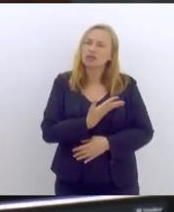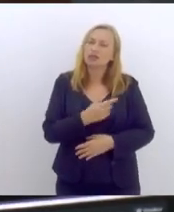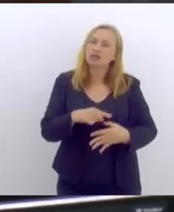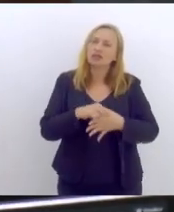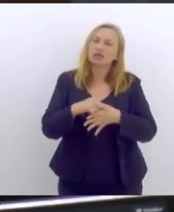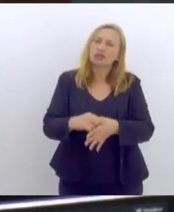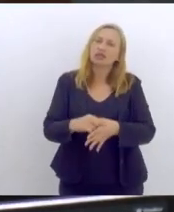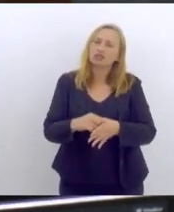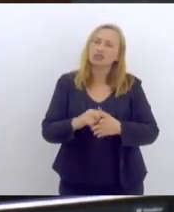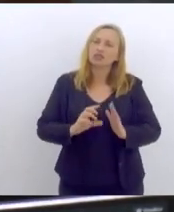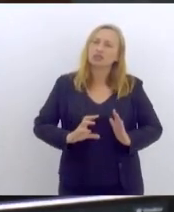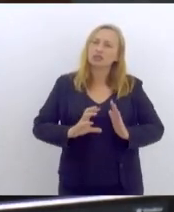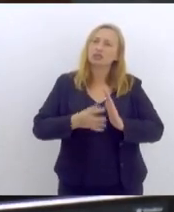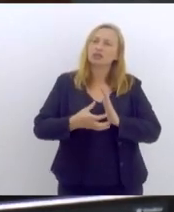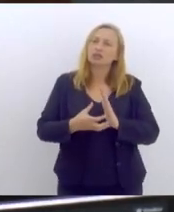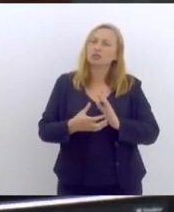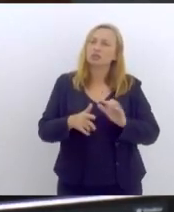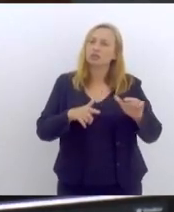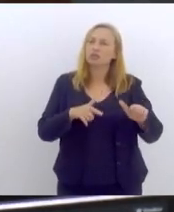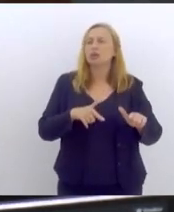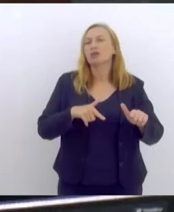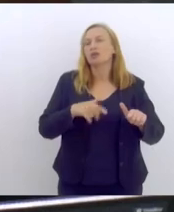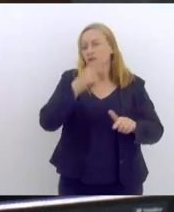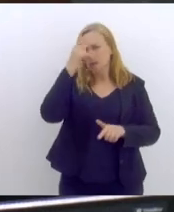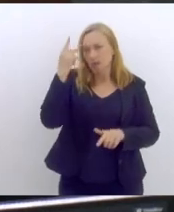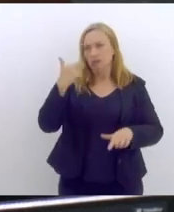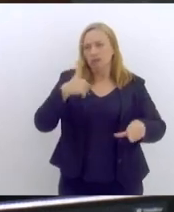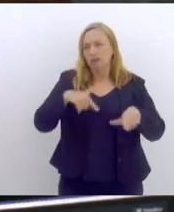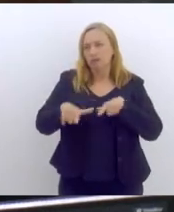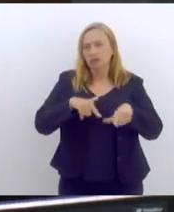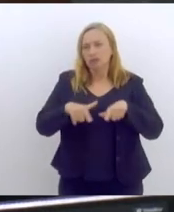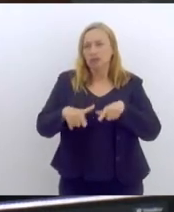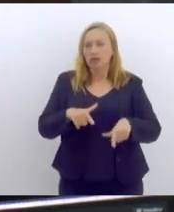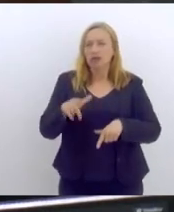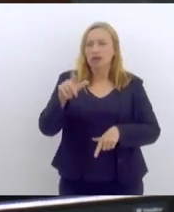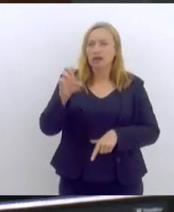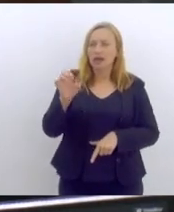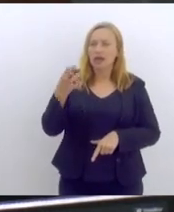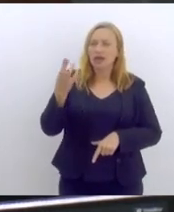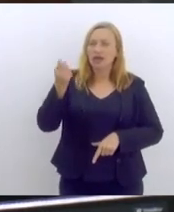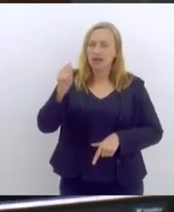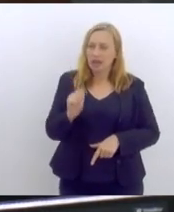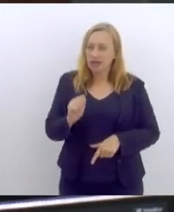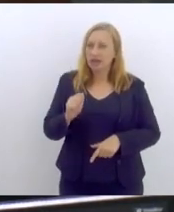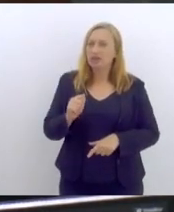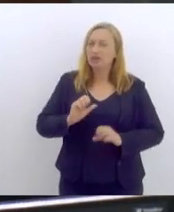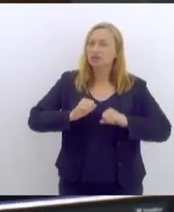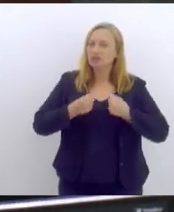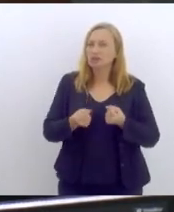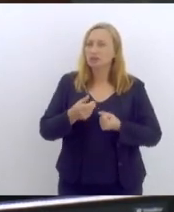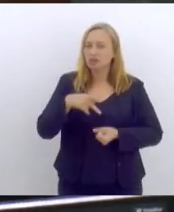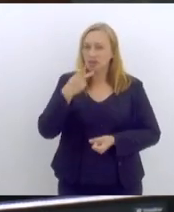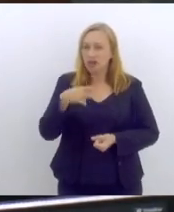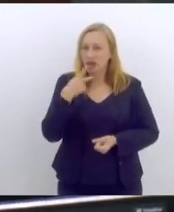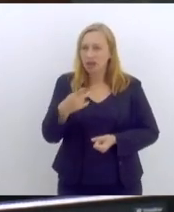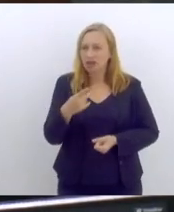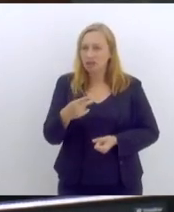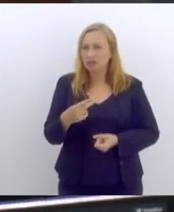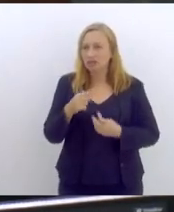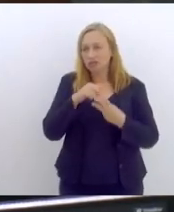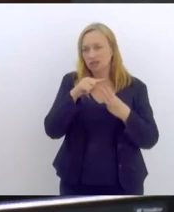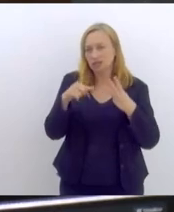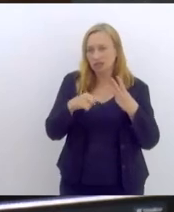o Partido dos Trabalhadores nessa Casa Legislativa, a professora Érica Takemoto, e reforçar o que já foi dito. Nós tínhamos